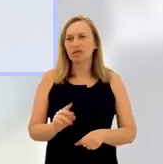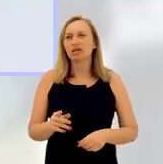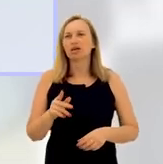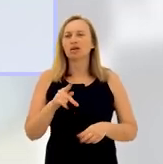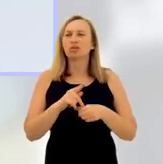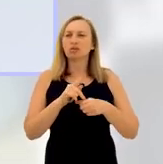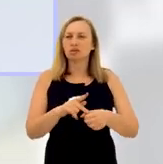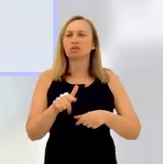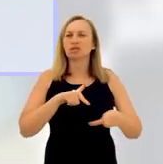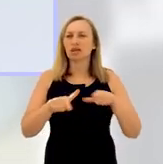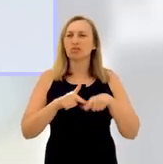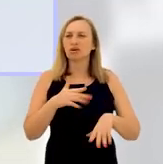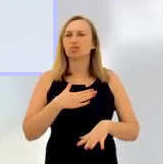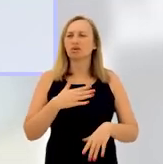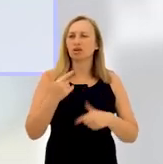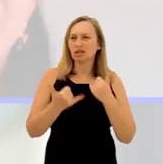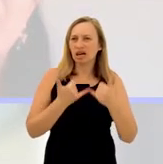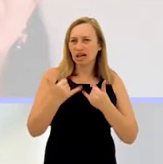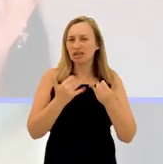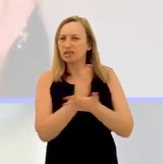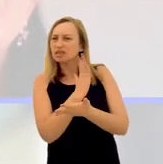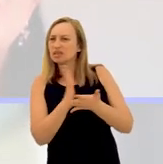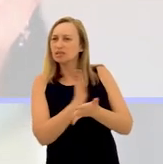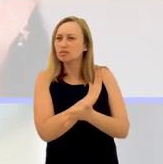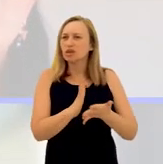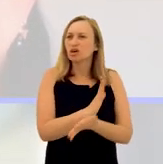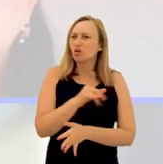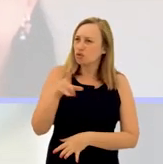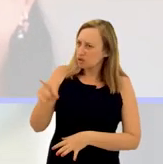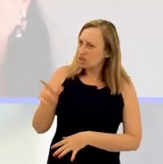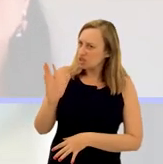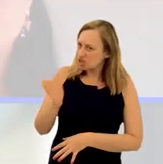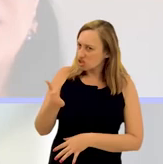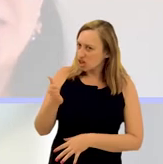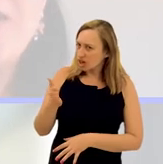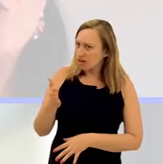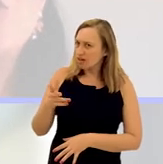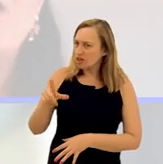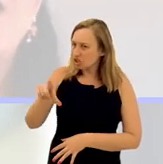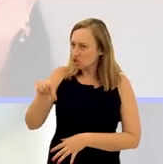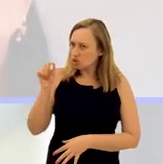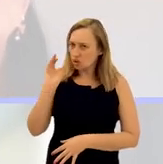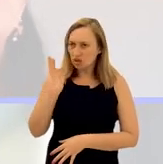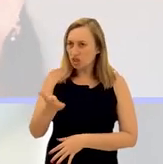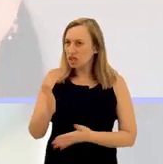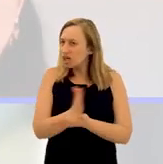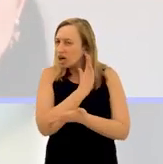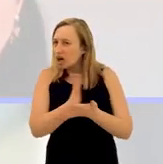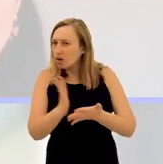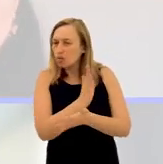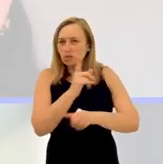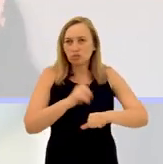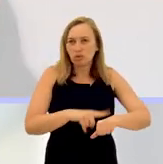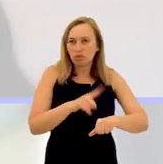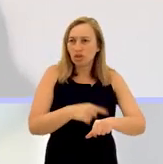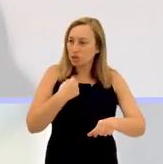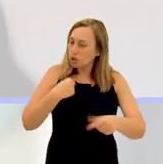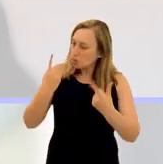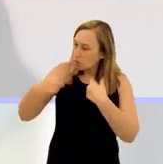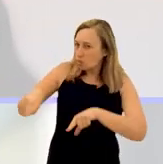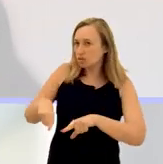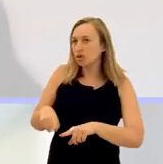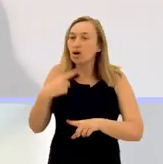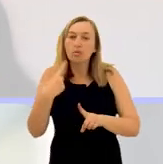a promotora que trabalha comigo, muitas vezes ela brinca, ela fala assim: porque como você já decide direto, em muitos casos eu